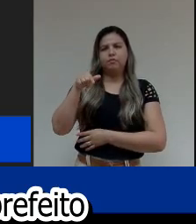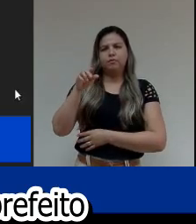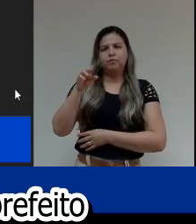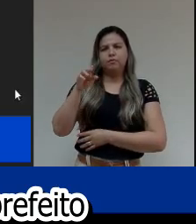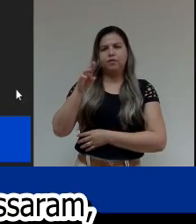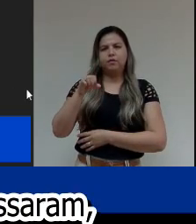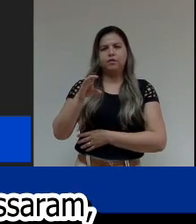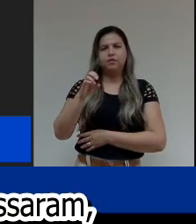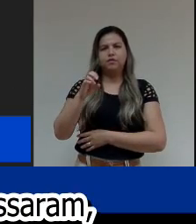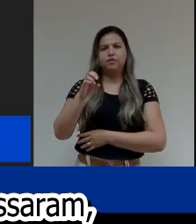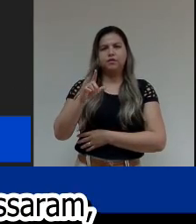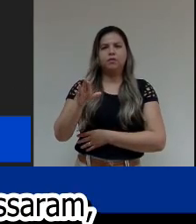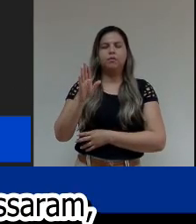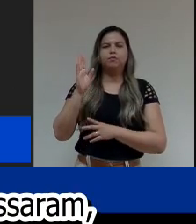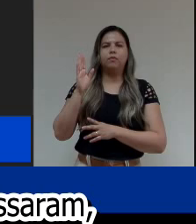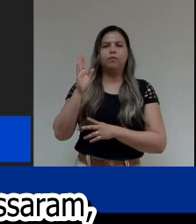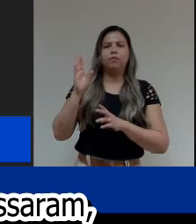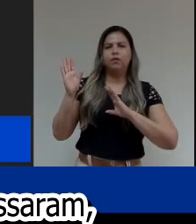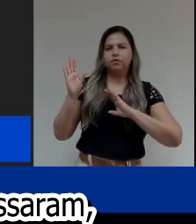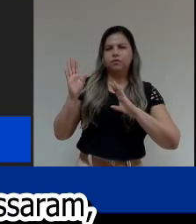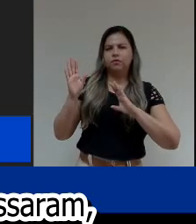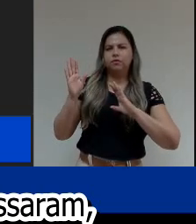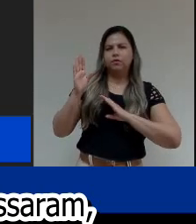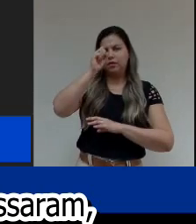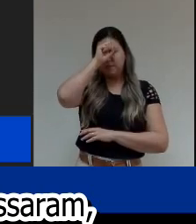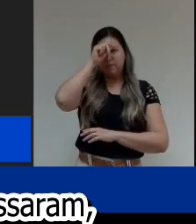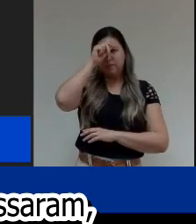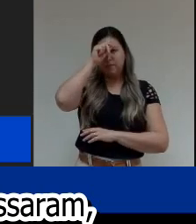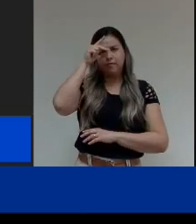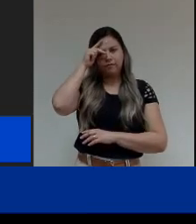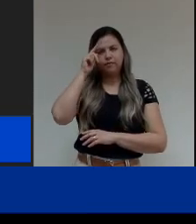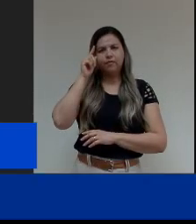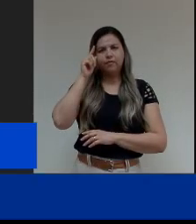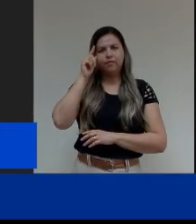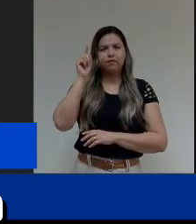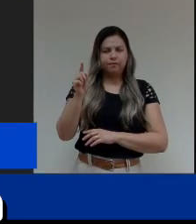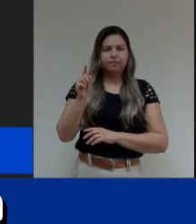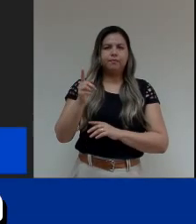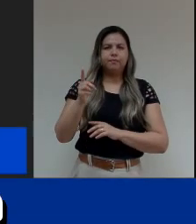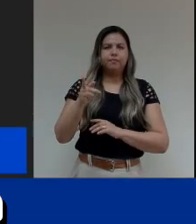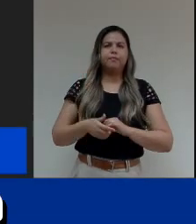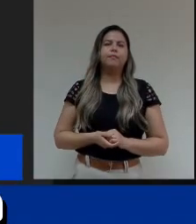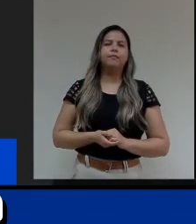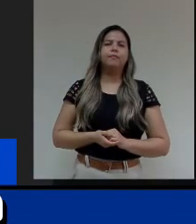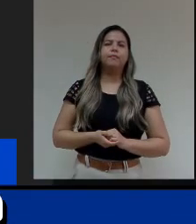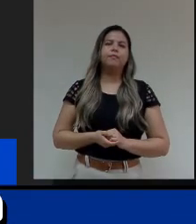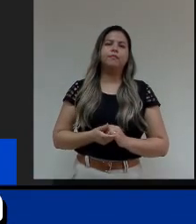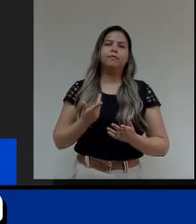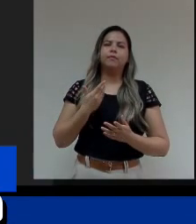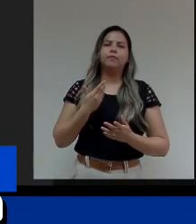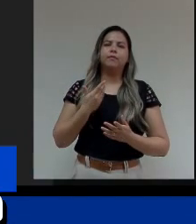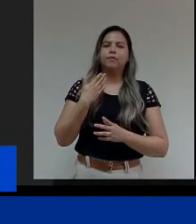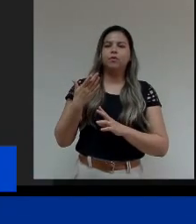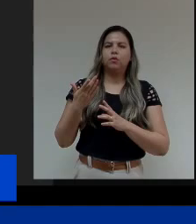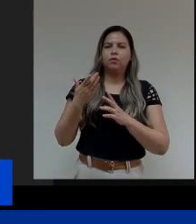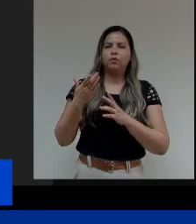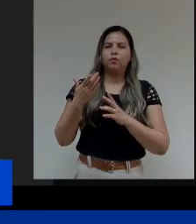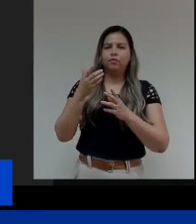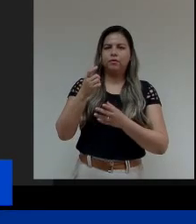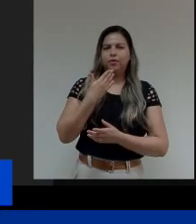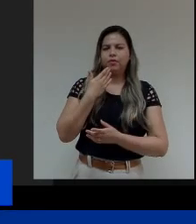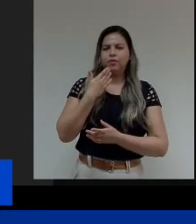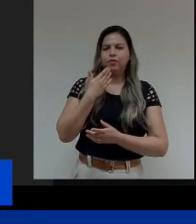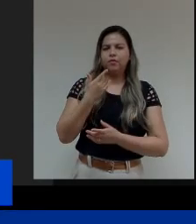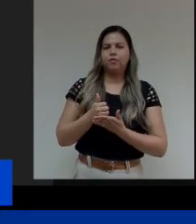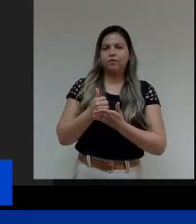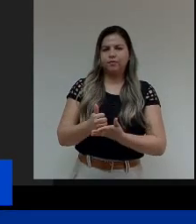a prefeito no município de Santana nestas eleições que passaram, e é em desfavor de Sebastião Ferreira da Rocha, que